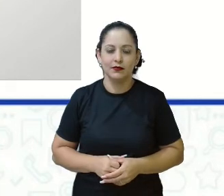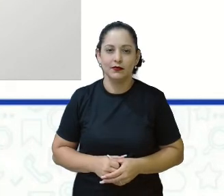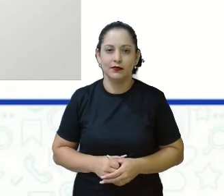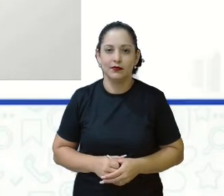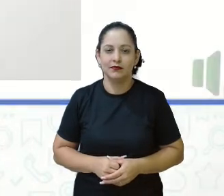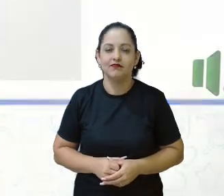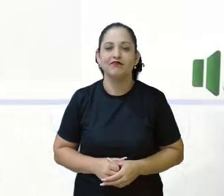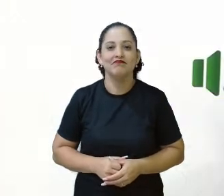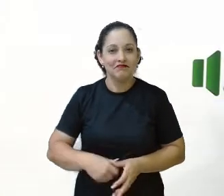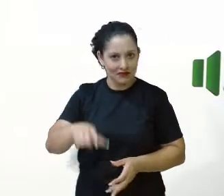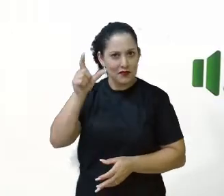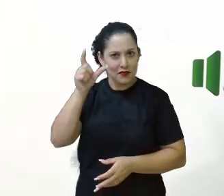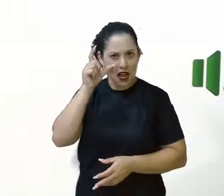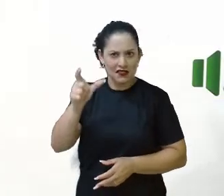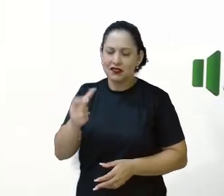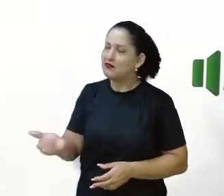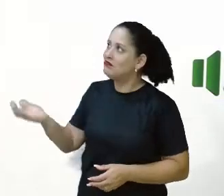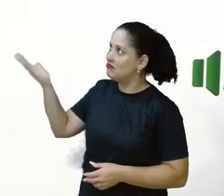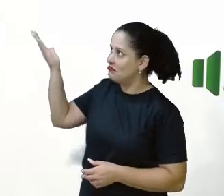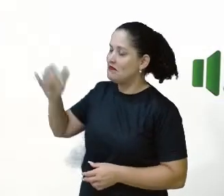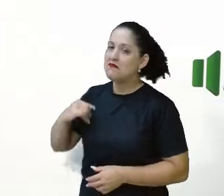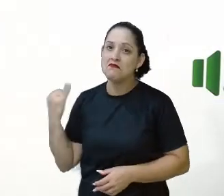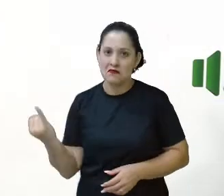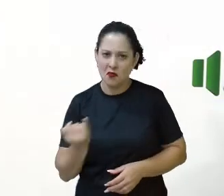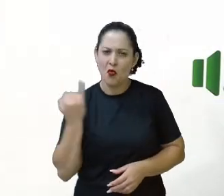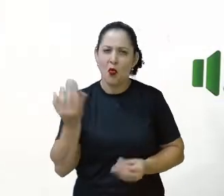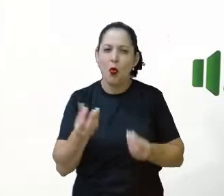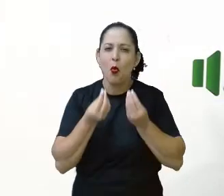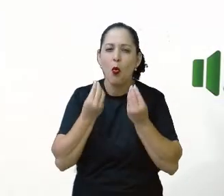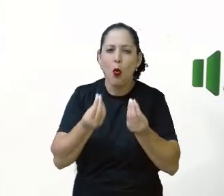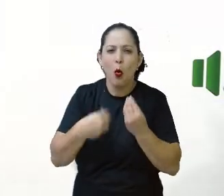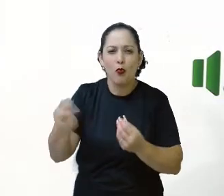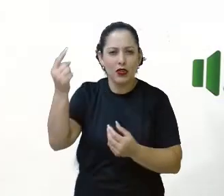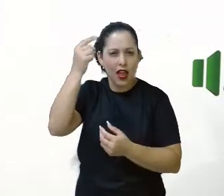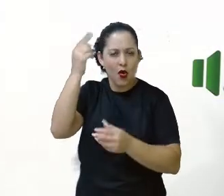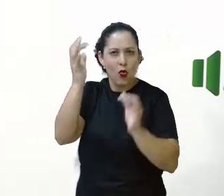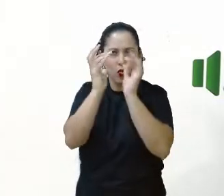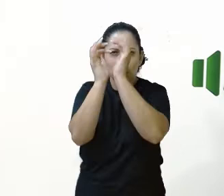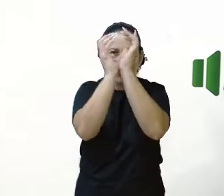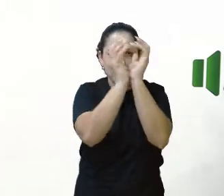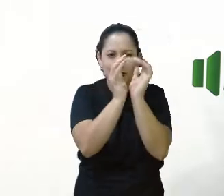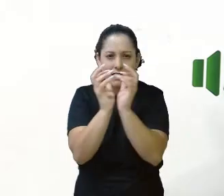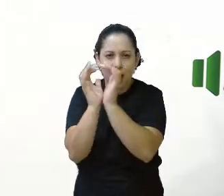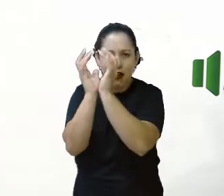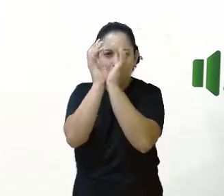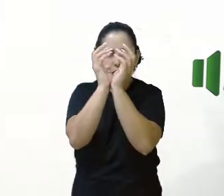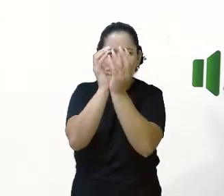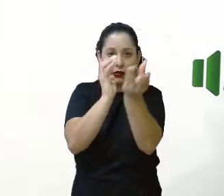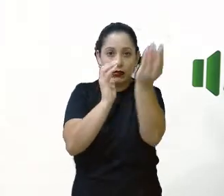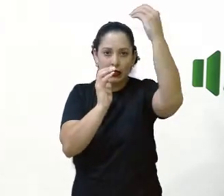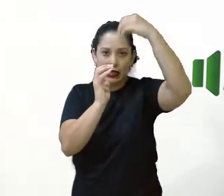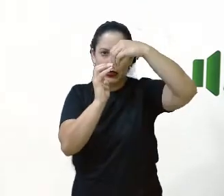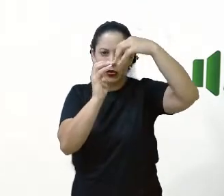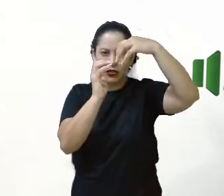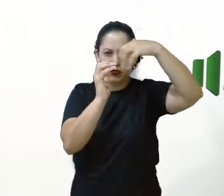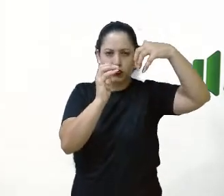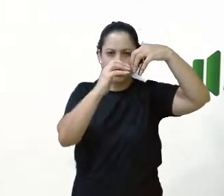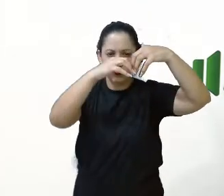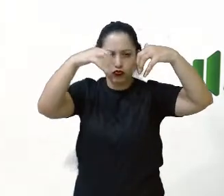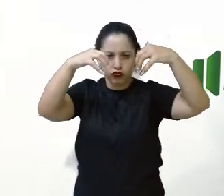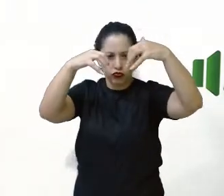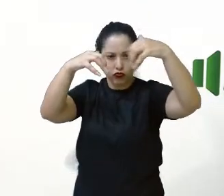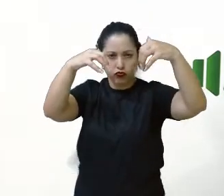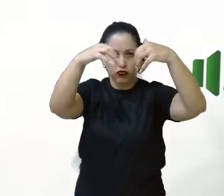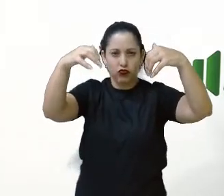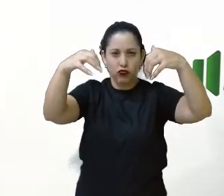Muito interessante, né, Bel? Como é que o nosso cérebro faz separação em